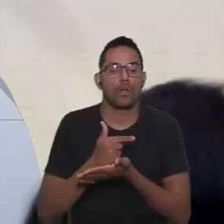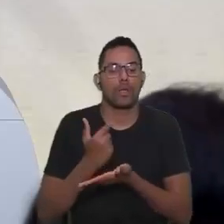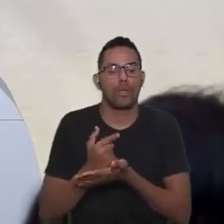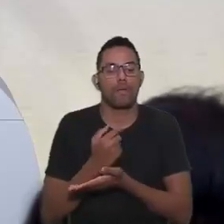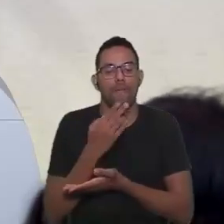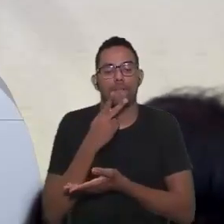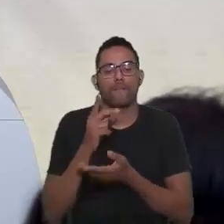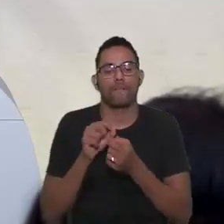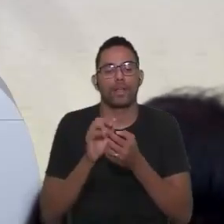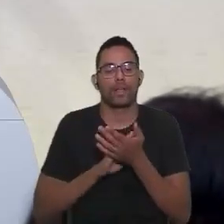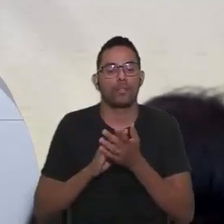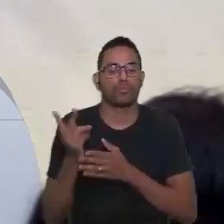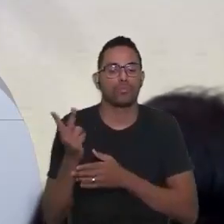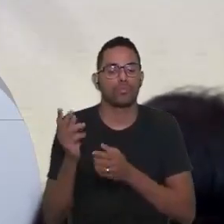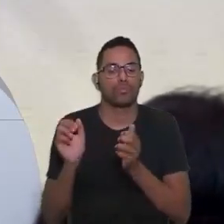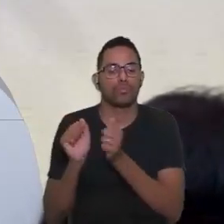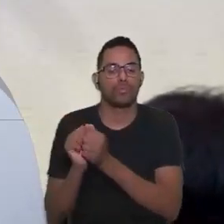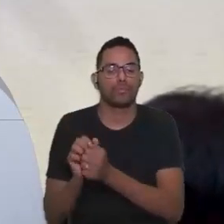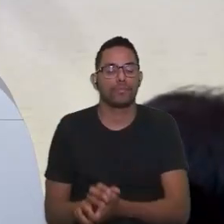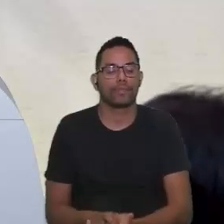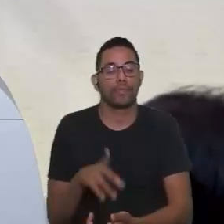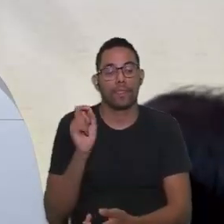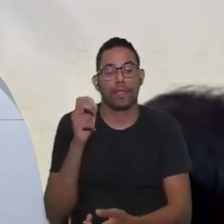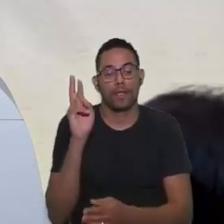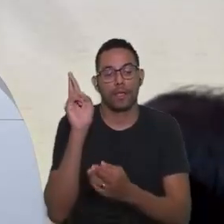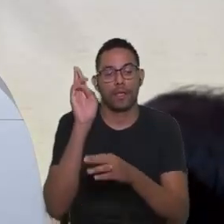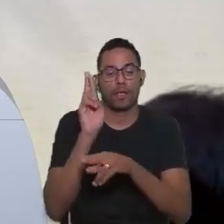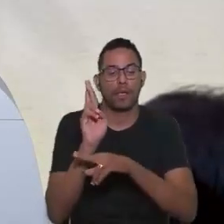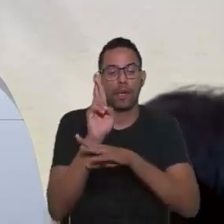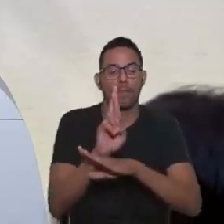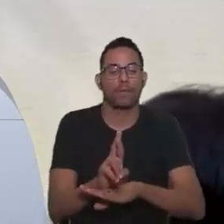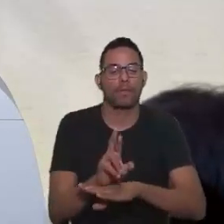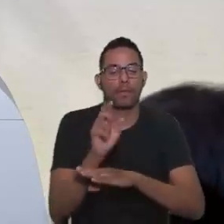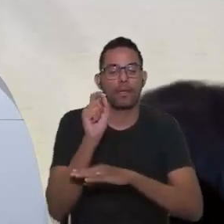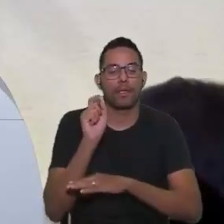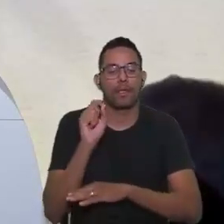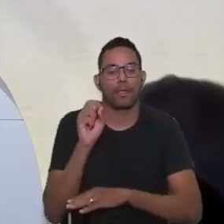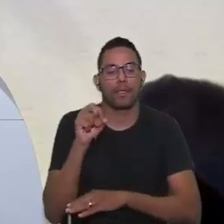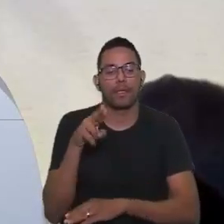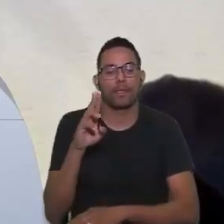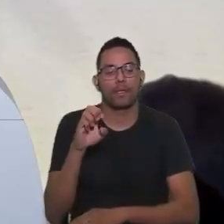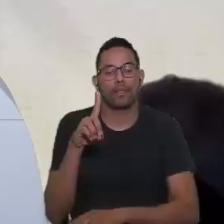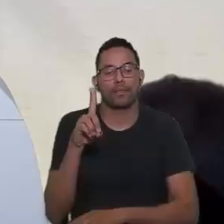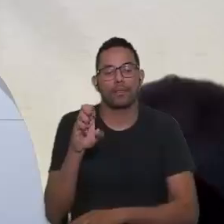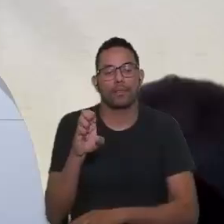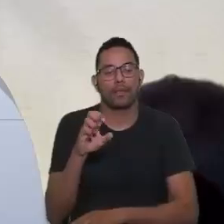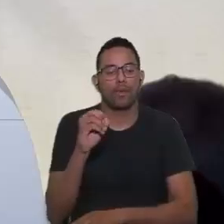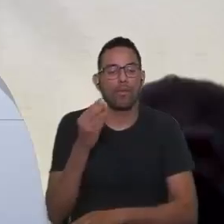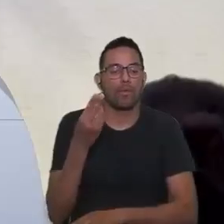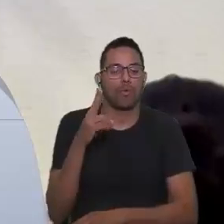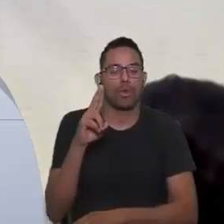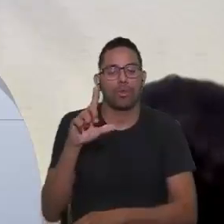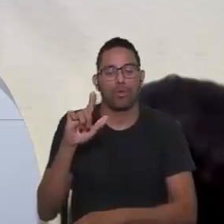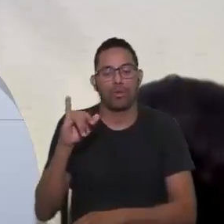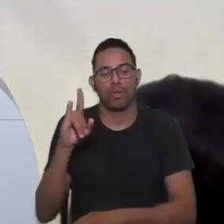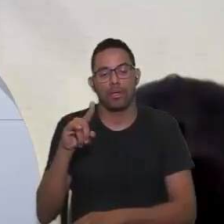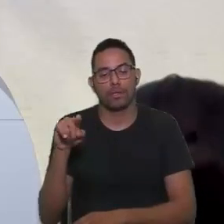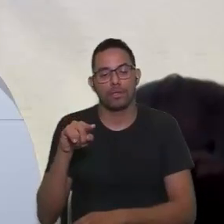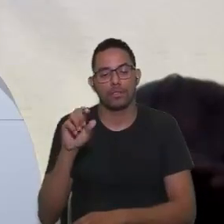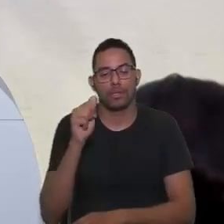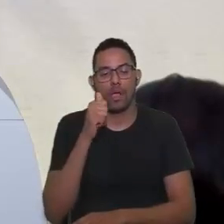foi reunir os dois ali, né? E quem estava representando a Kendé, ou a Luísa Maim, né, era a mãe de um